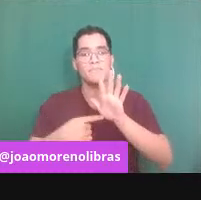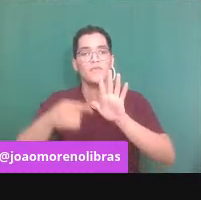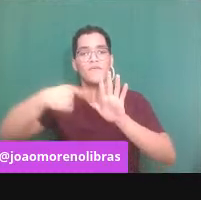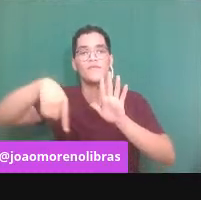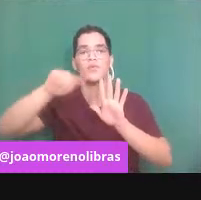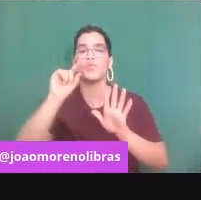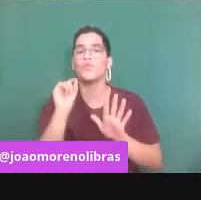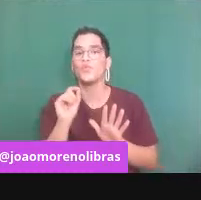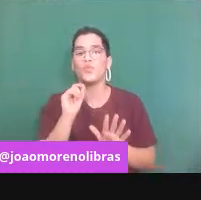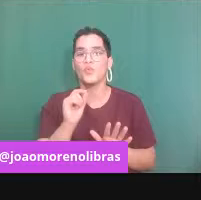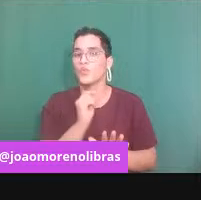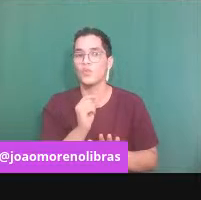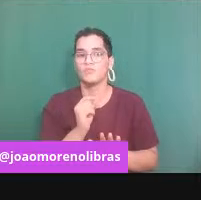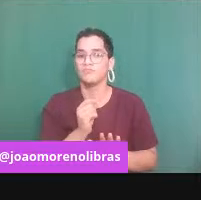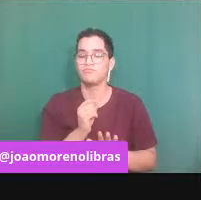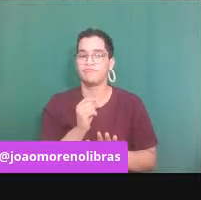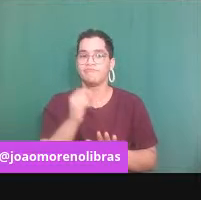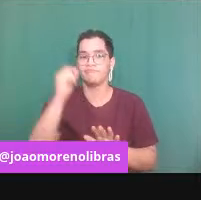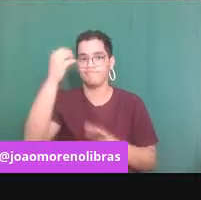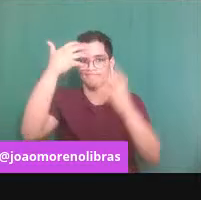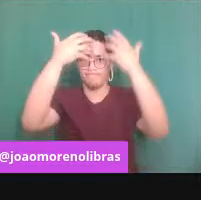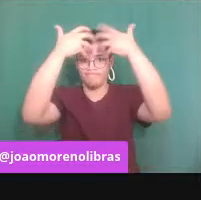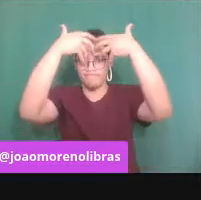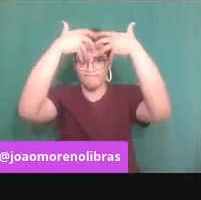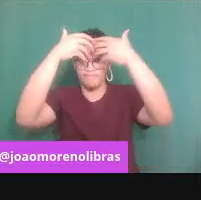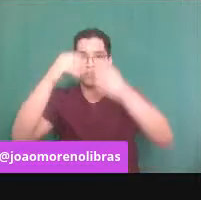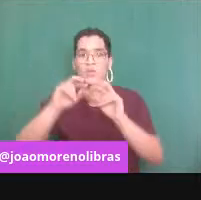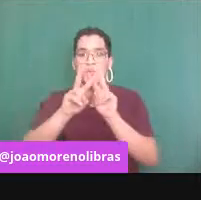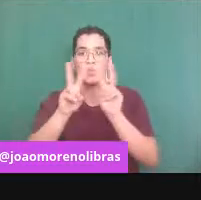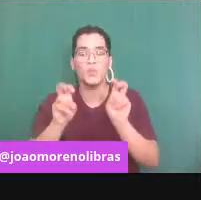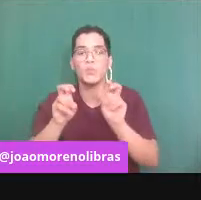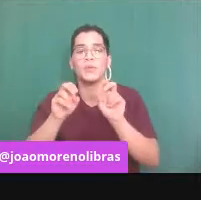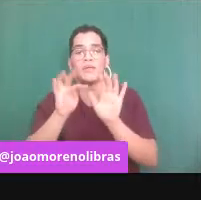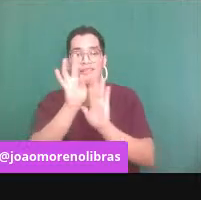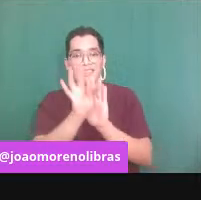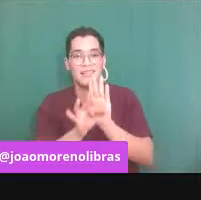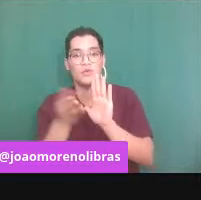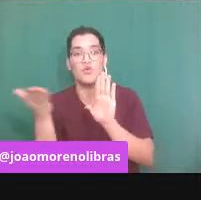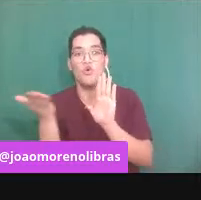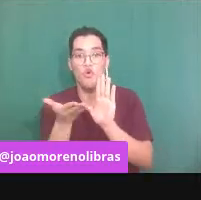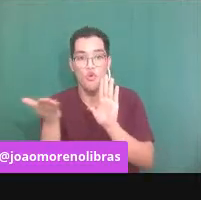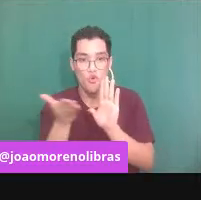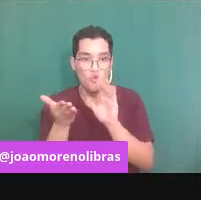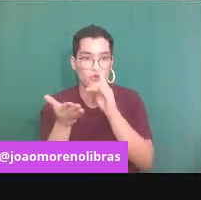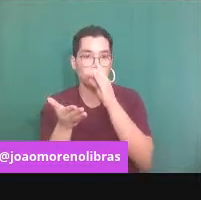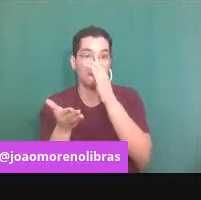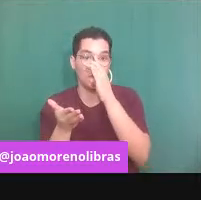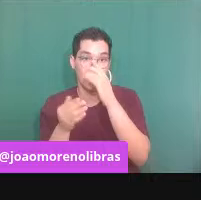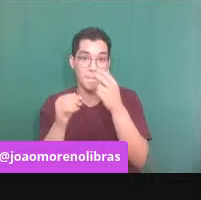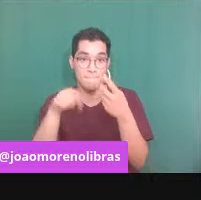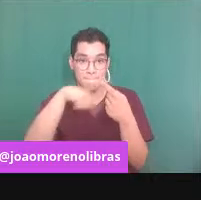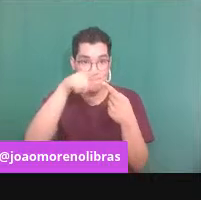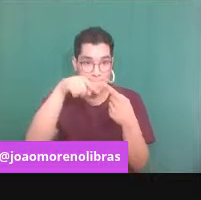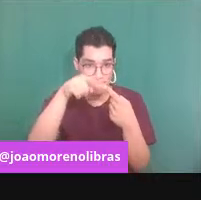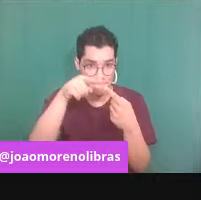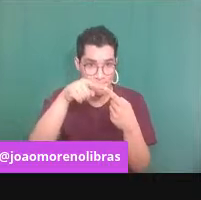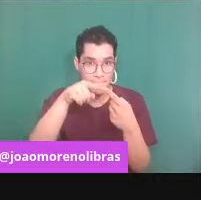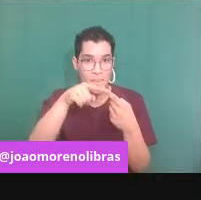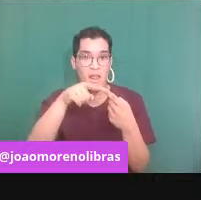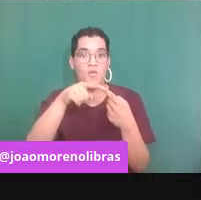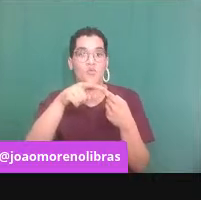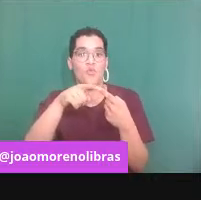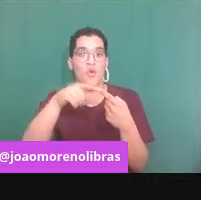algumas concepções do texto hoje, né? E eu trago primeiro uma visão de Koch, que ela é lá